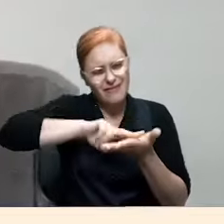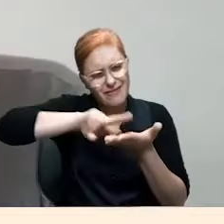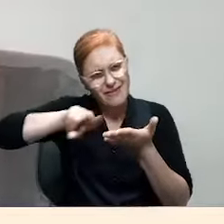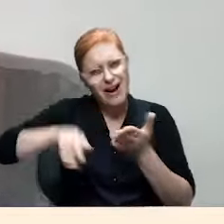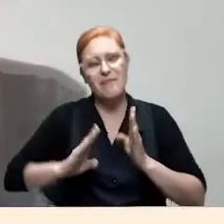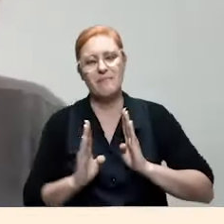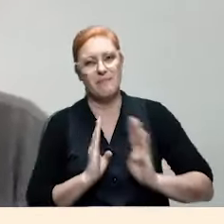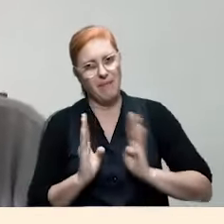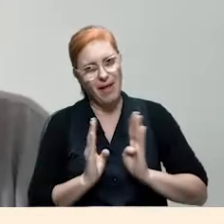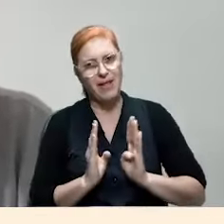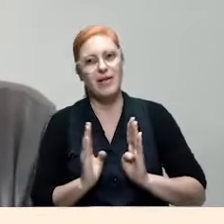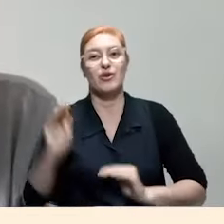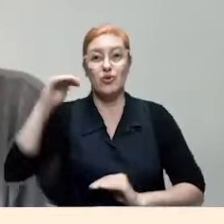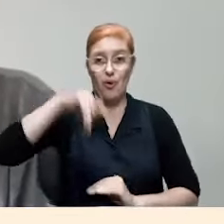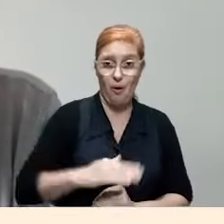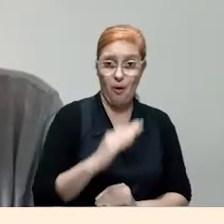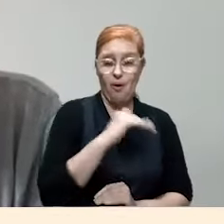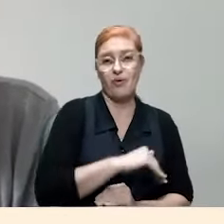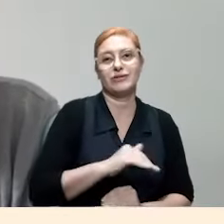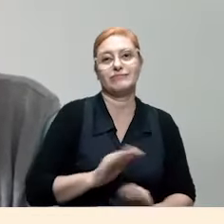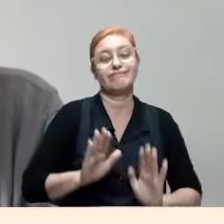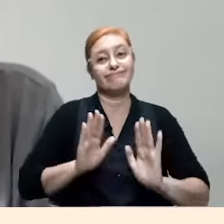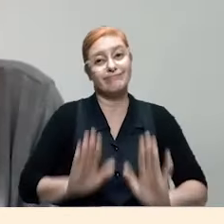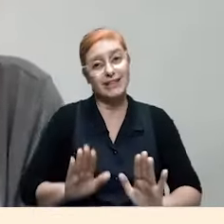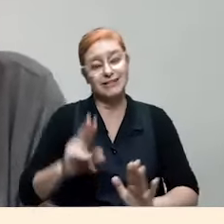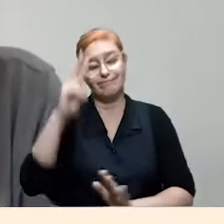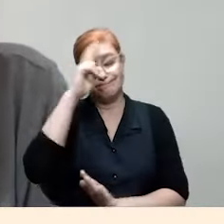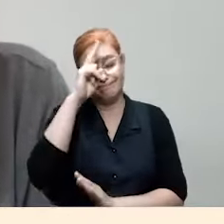Queria lembrar que, infelizmente,